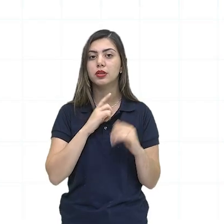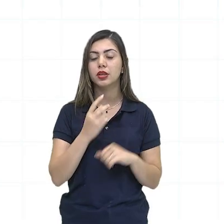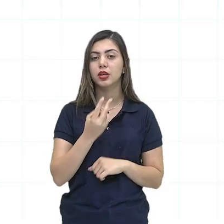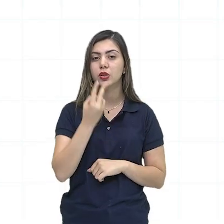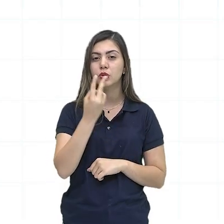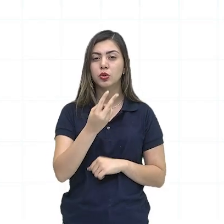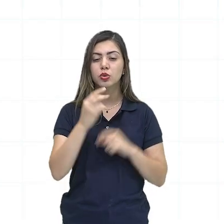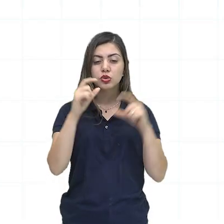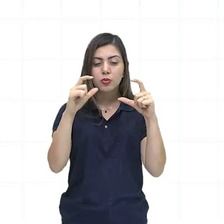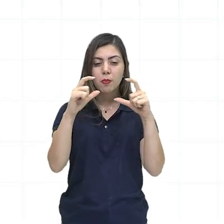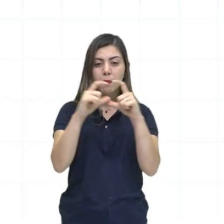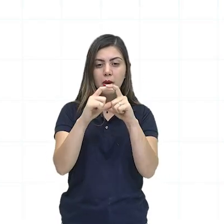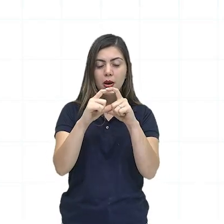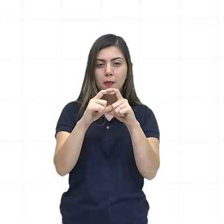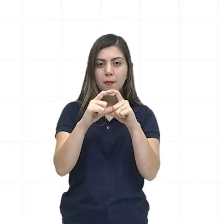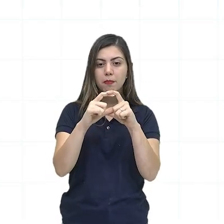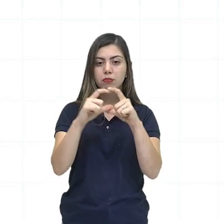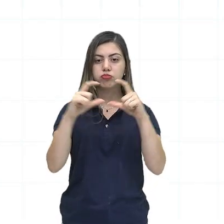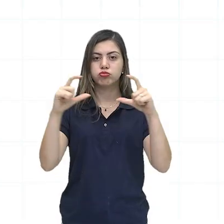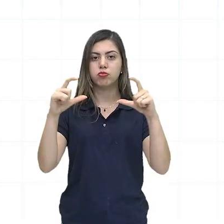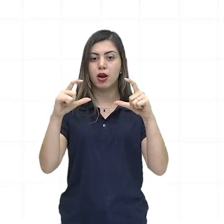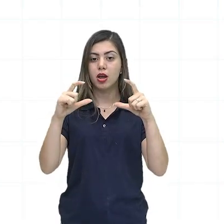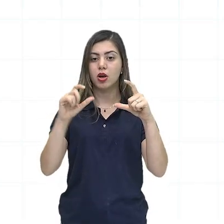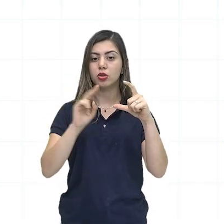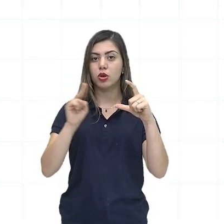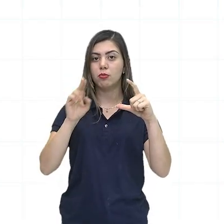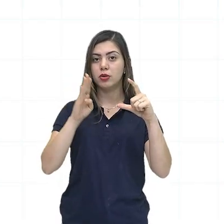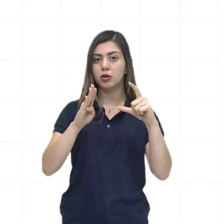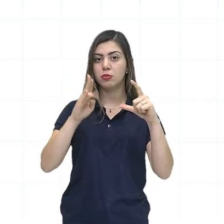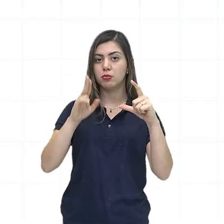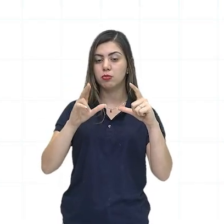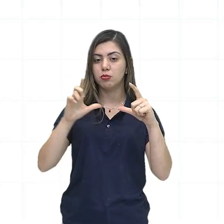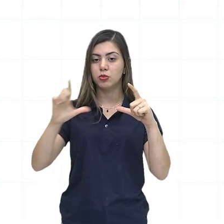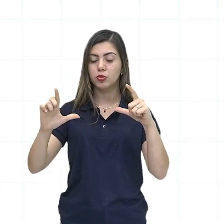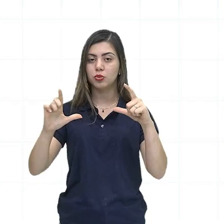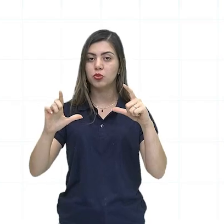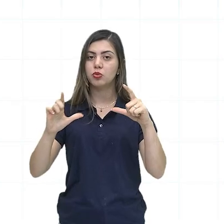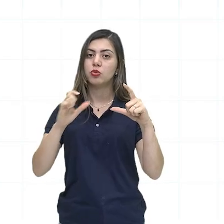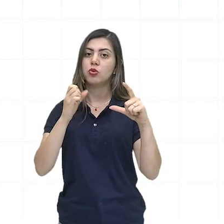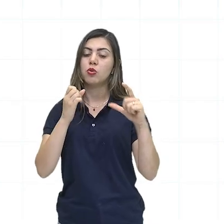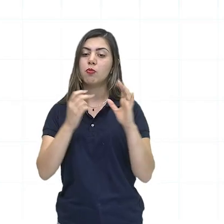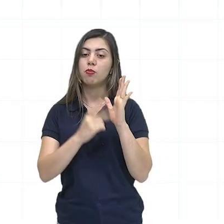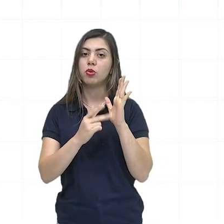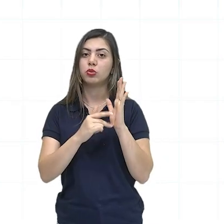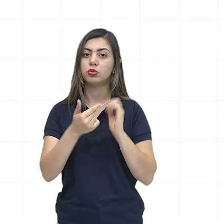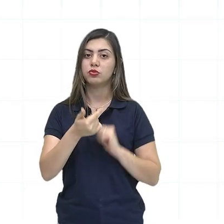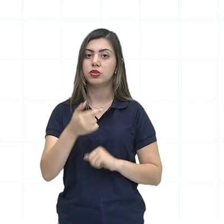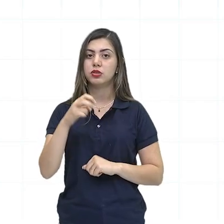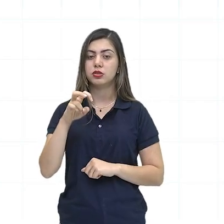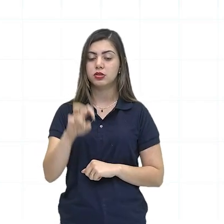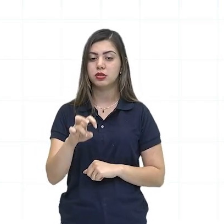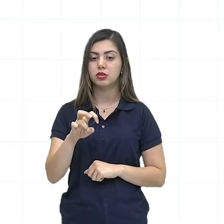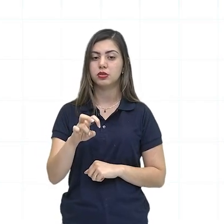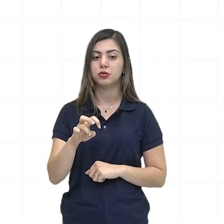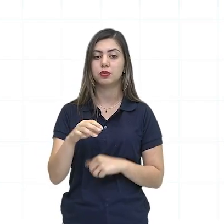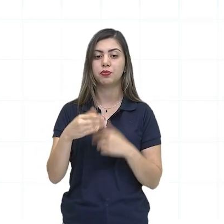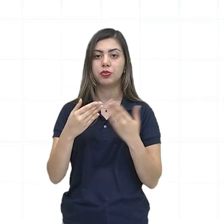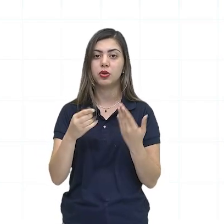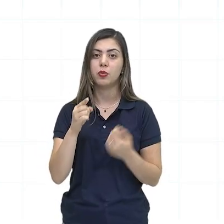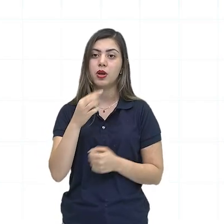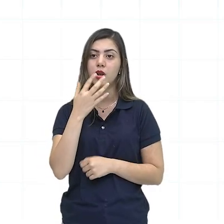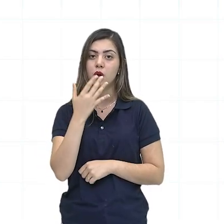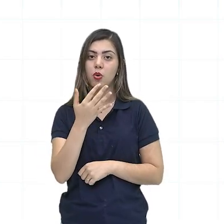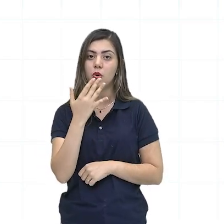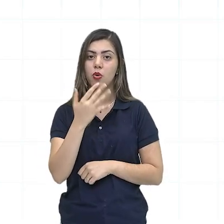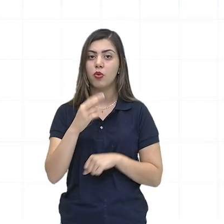pequenos círculos. O maior é denominado bull e vale 25 pontos. Normalmente ele possui a